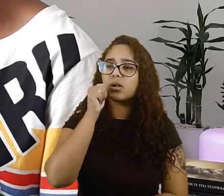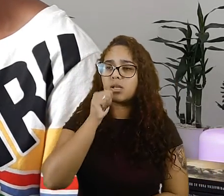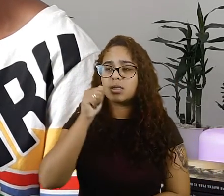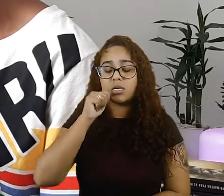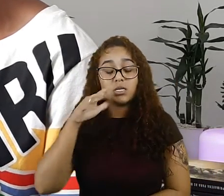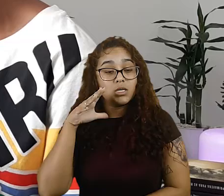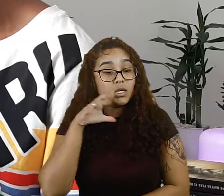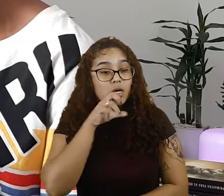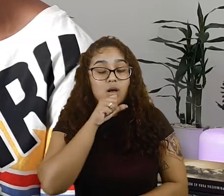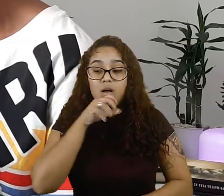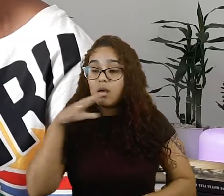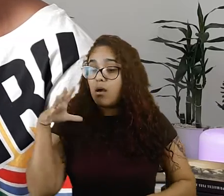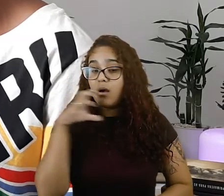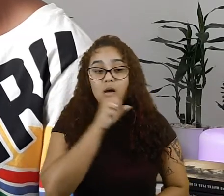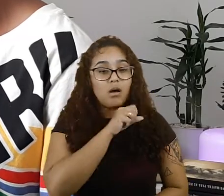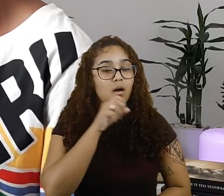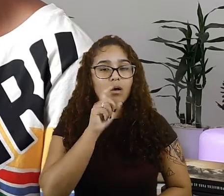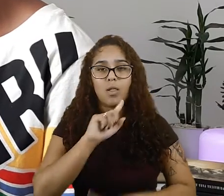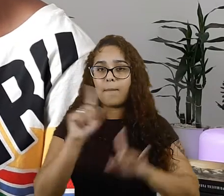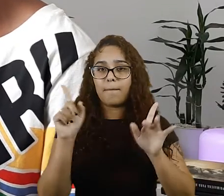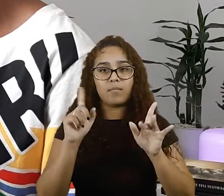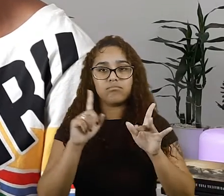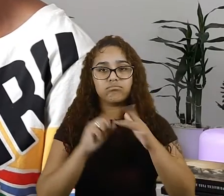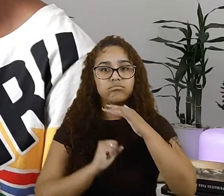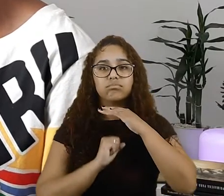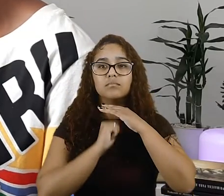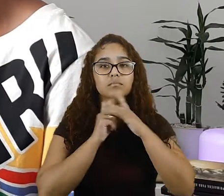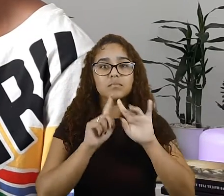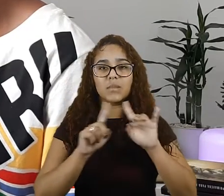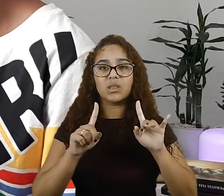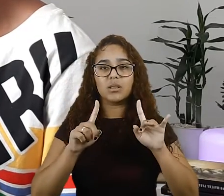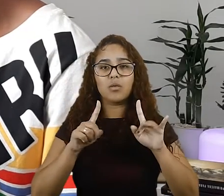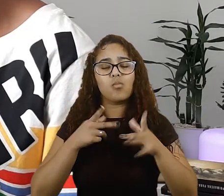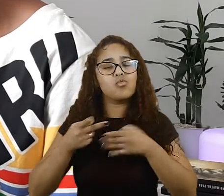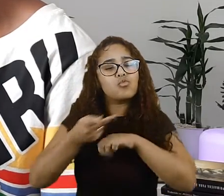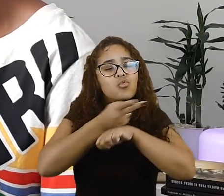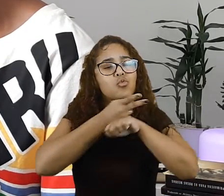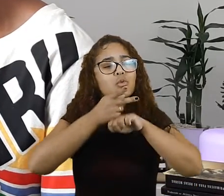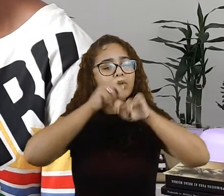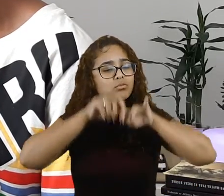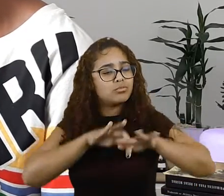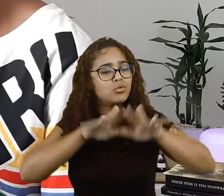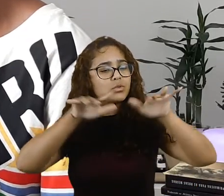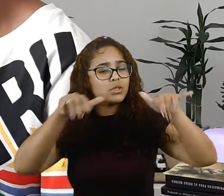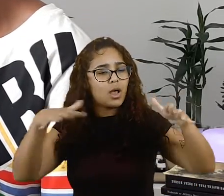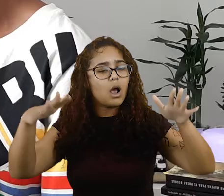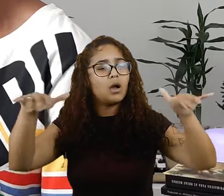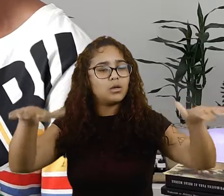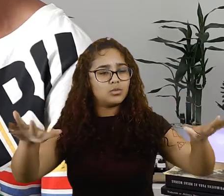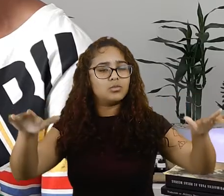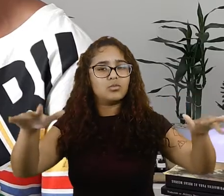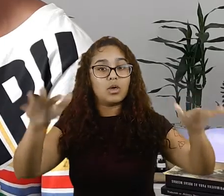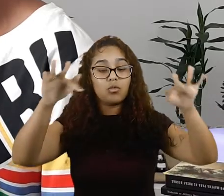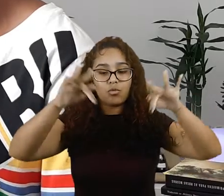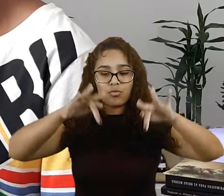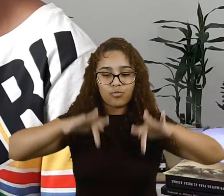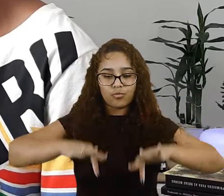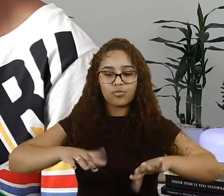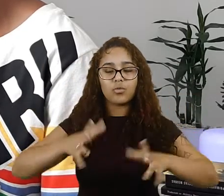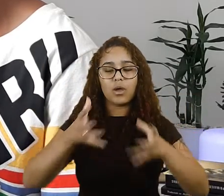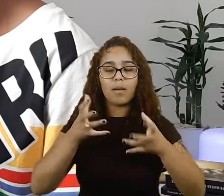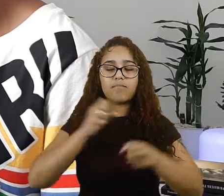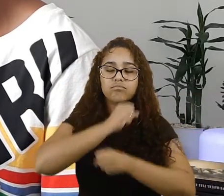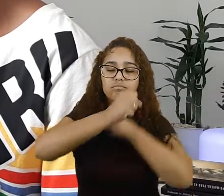a crença daquela mulher. A correria não satisfaz, então buscam no horizonte, o oceano. E